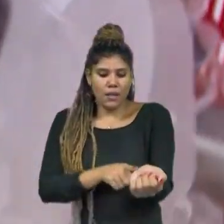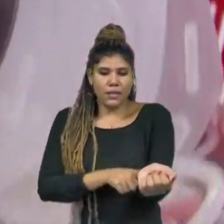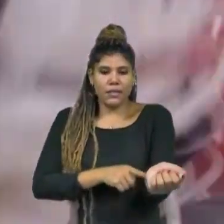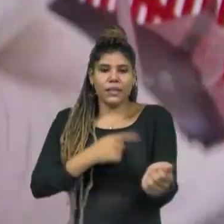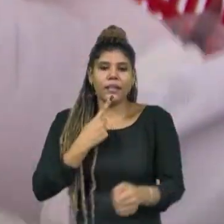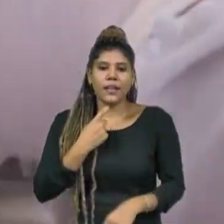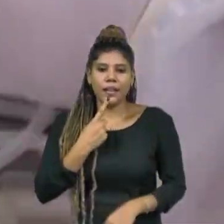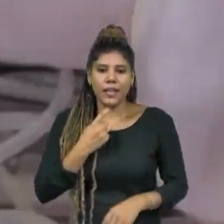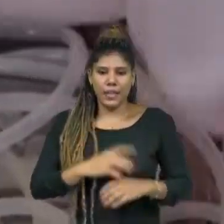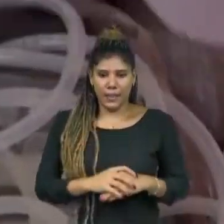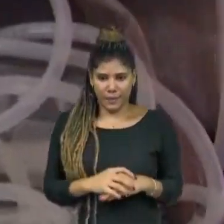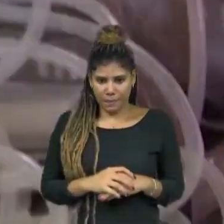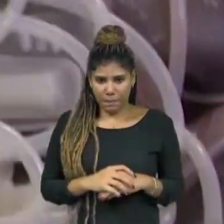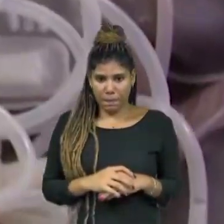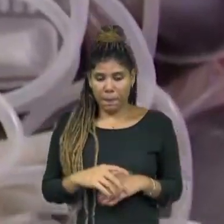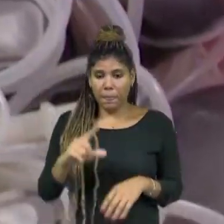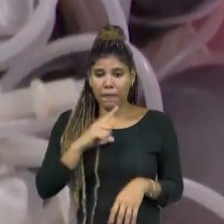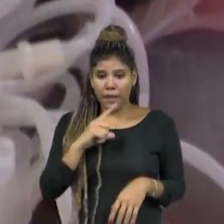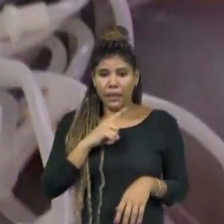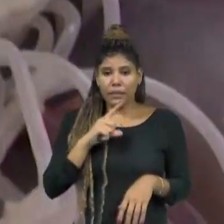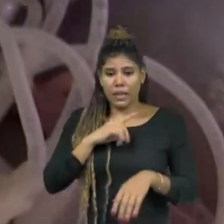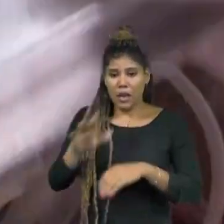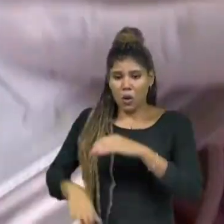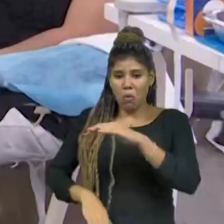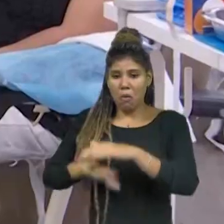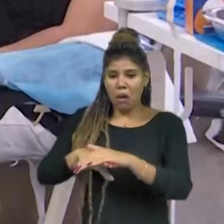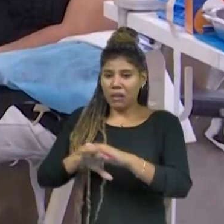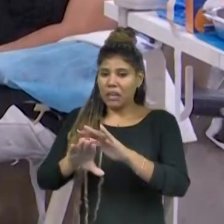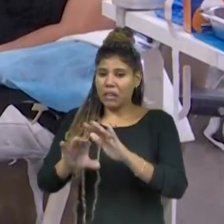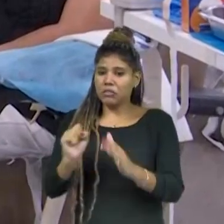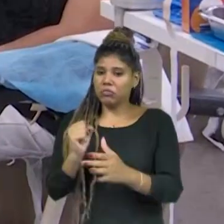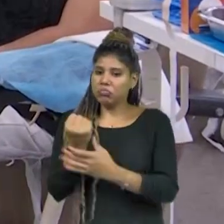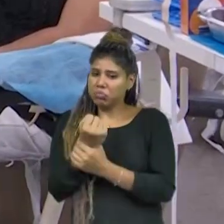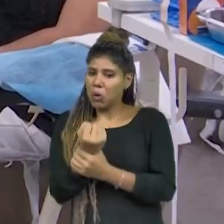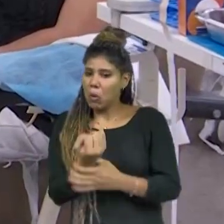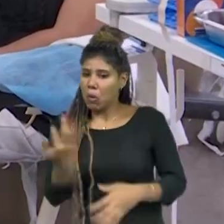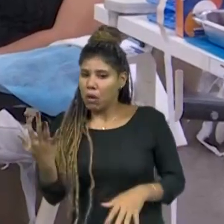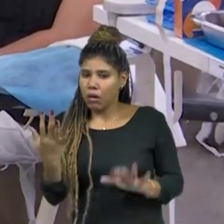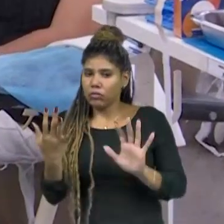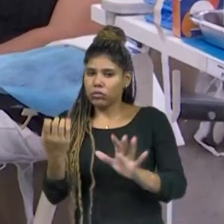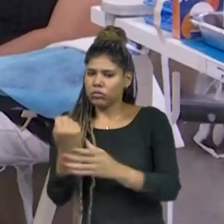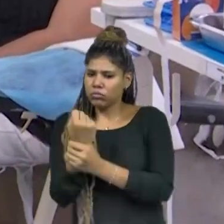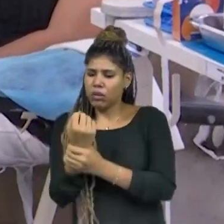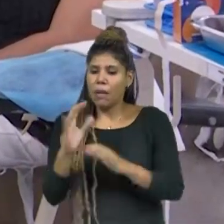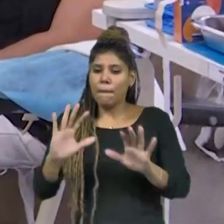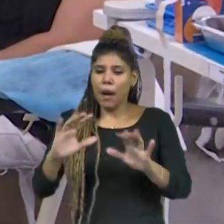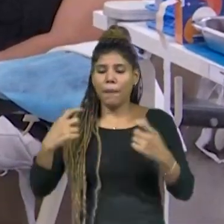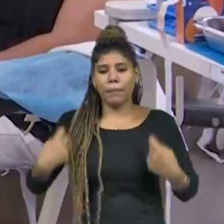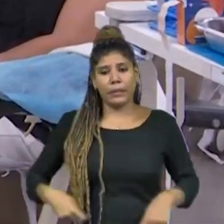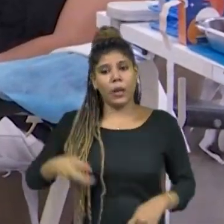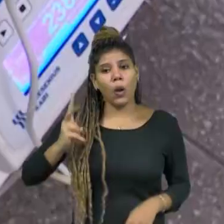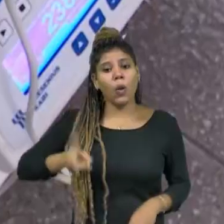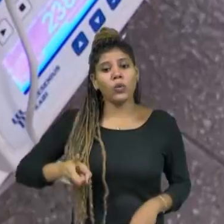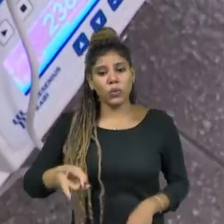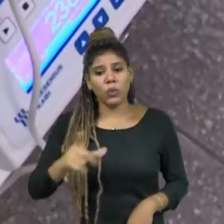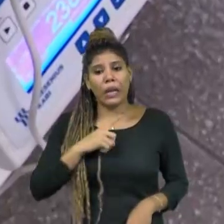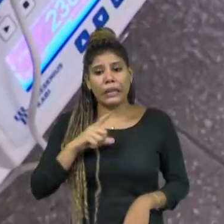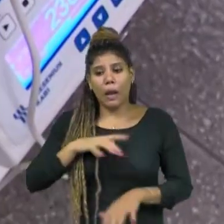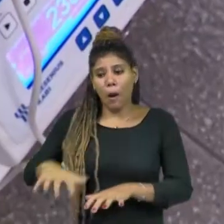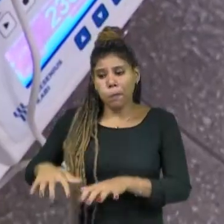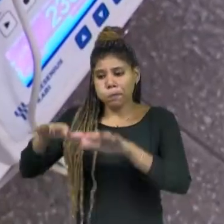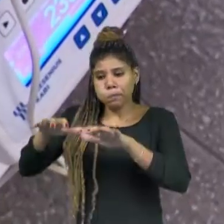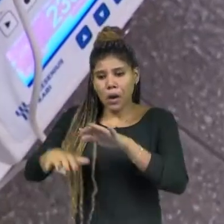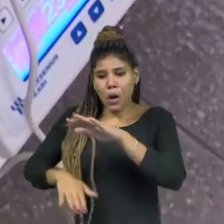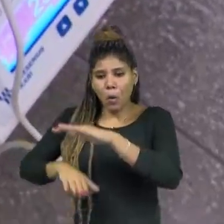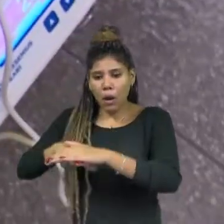se encontra dentro da margem de segurança do Hemocentro, mas é preciso continuar com uma boa quantidade, principalmente